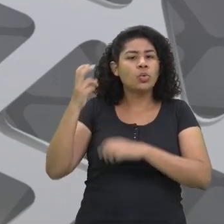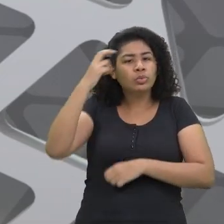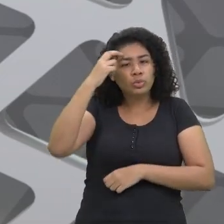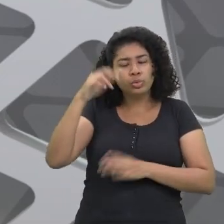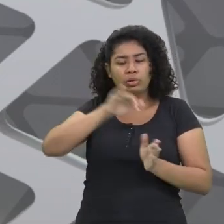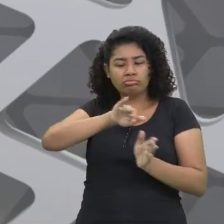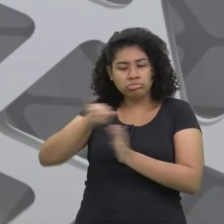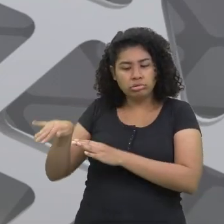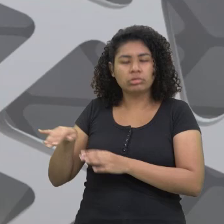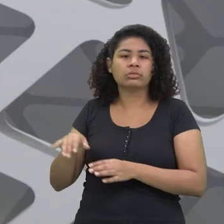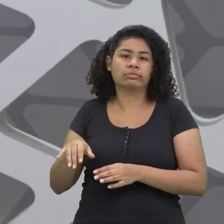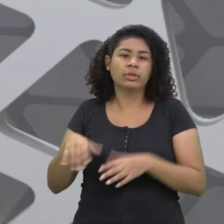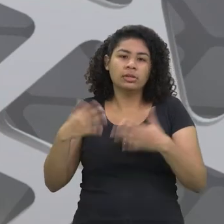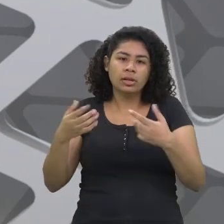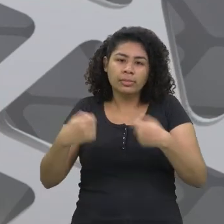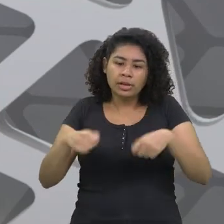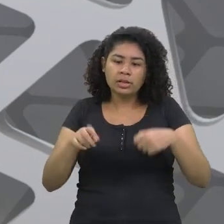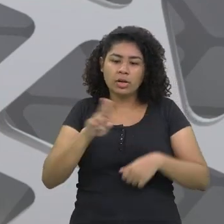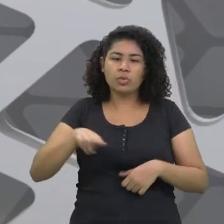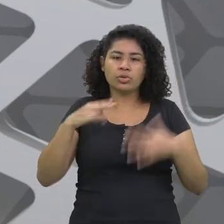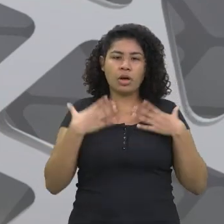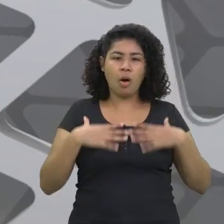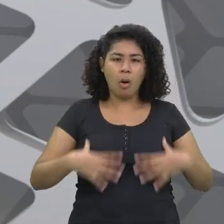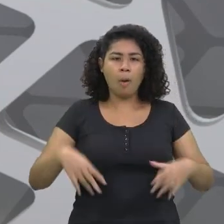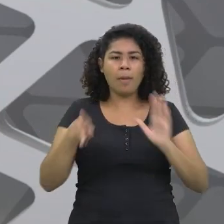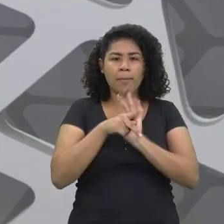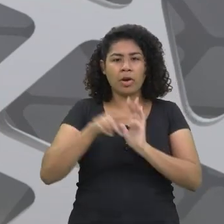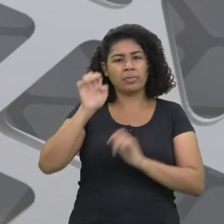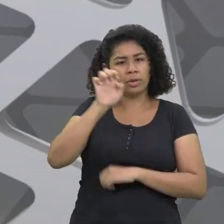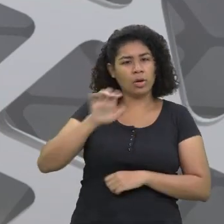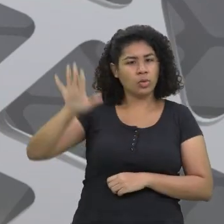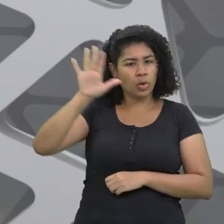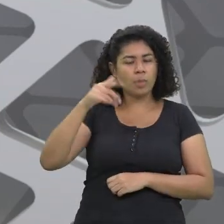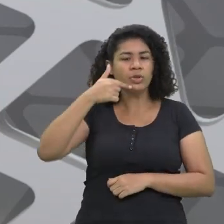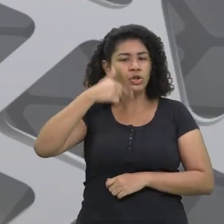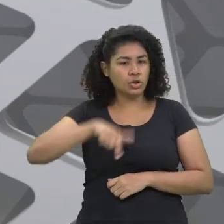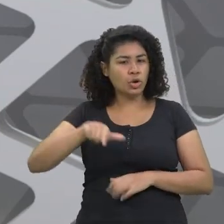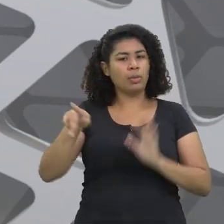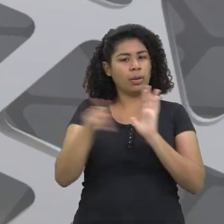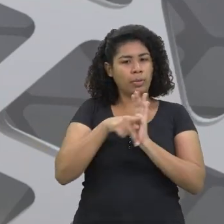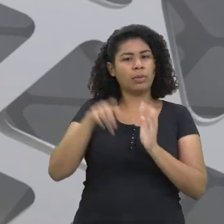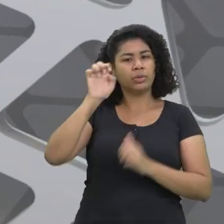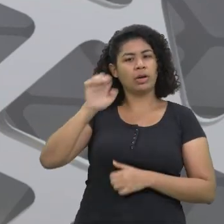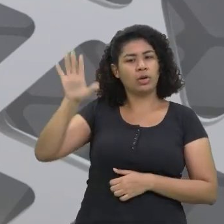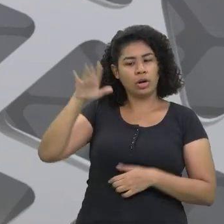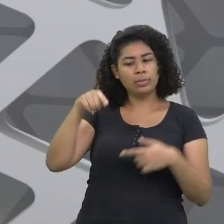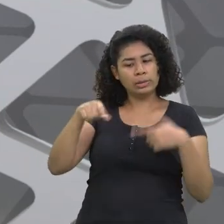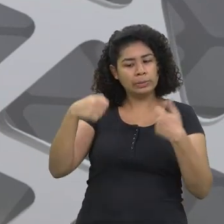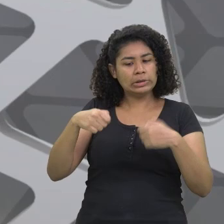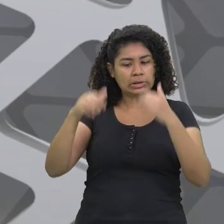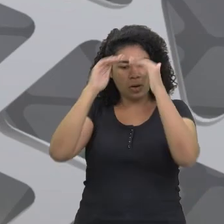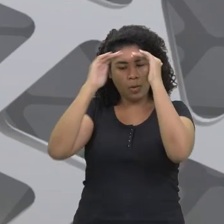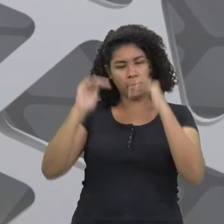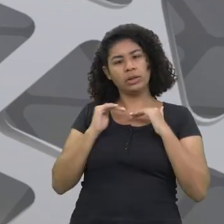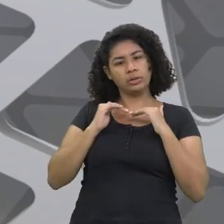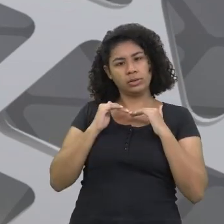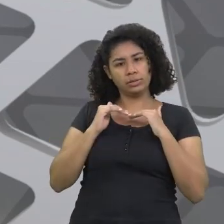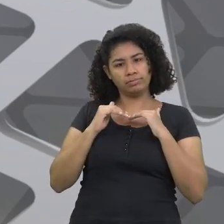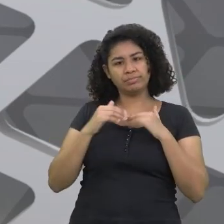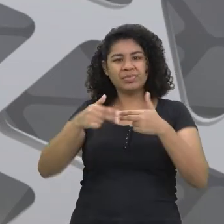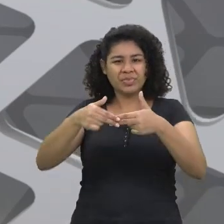a se vestir como um europeu e, claro, era instruído à obediência. Então, esse processo